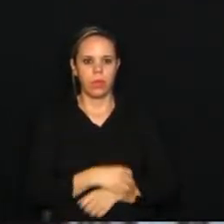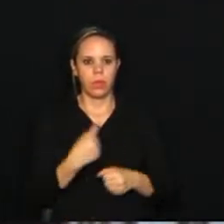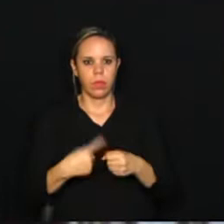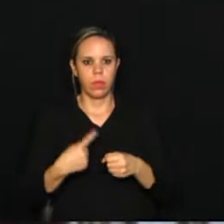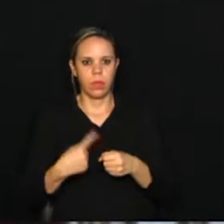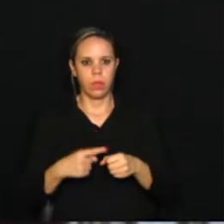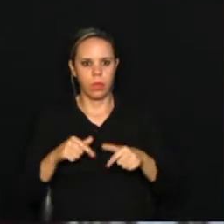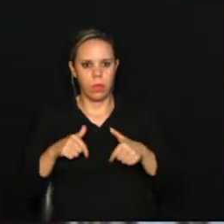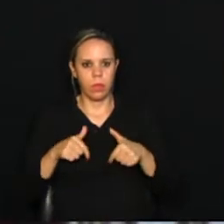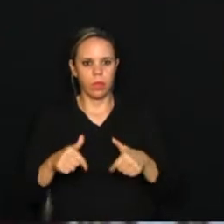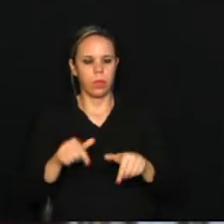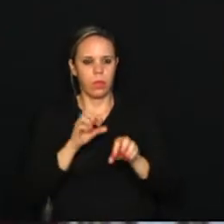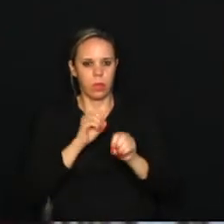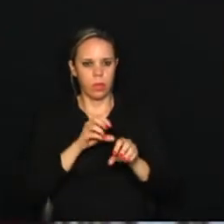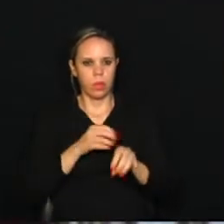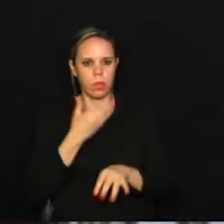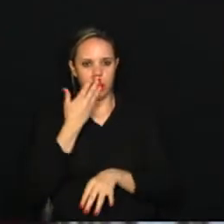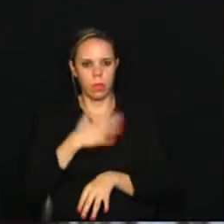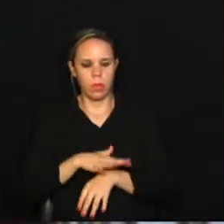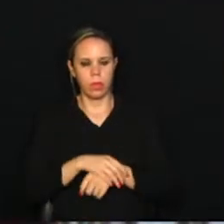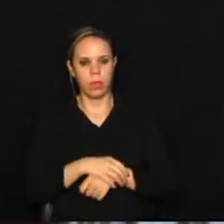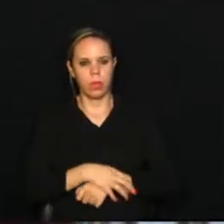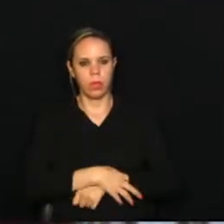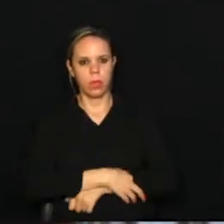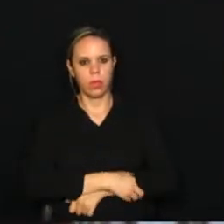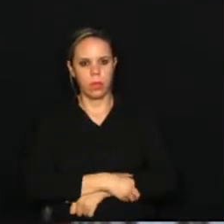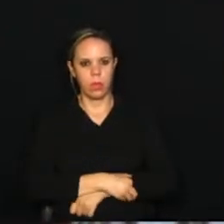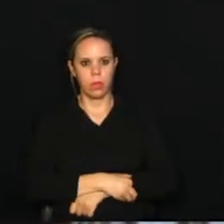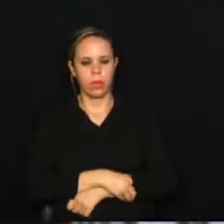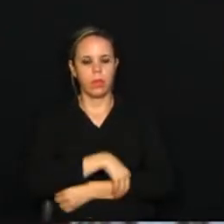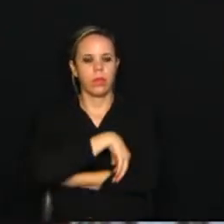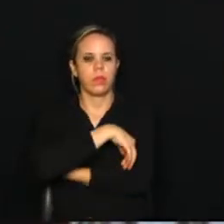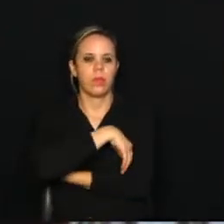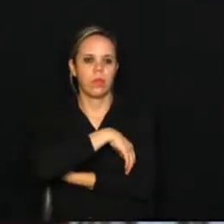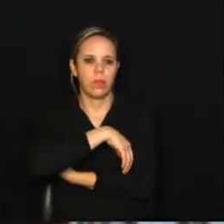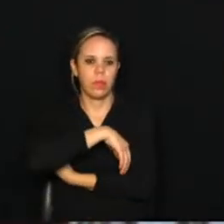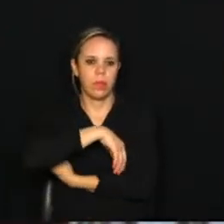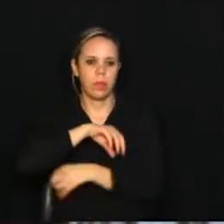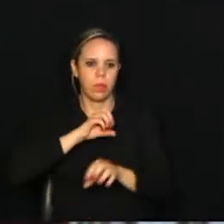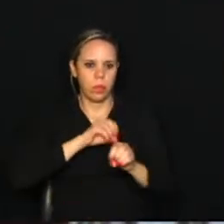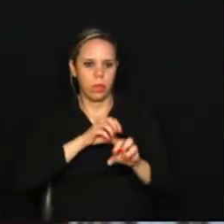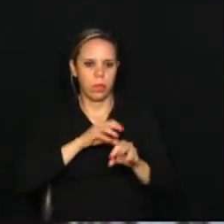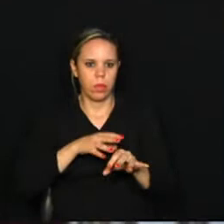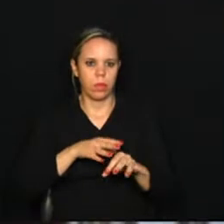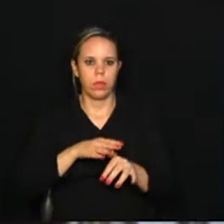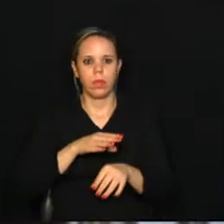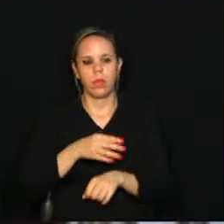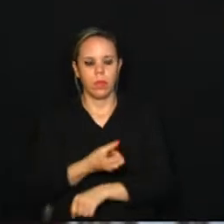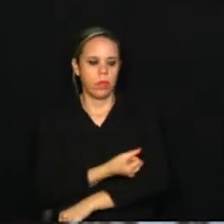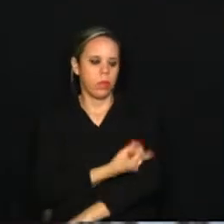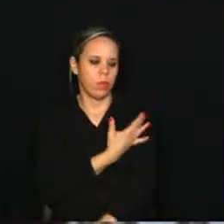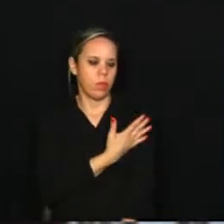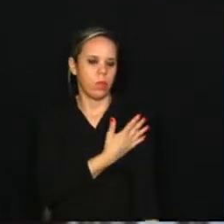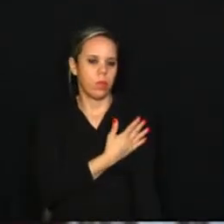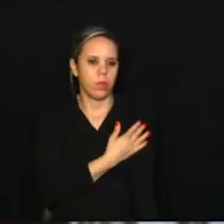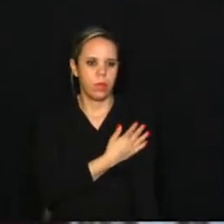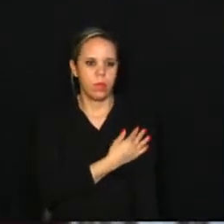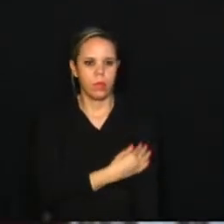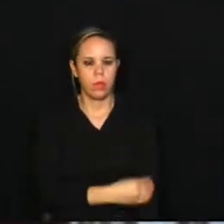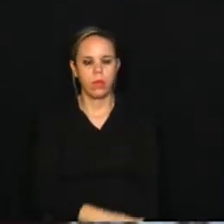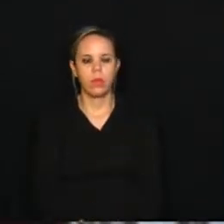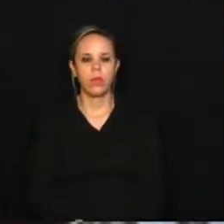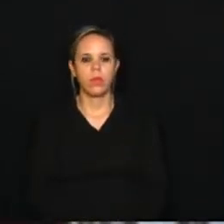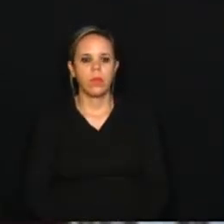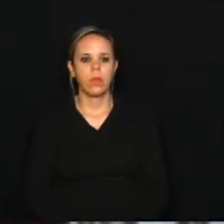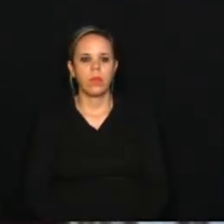atua, a educação infantil e o ensino fundamental, né?